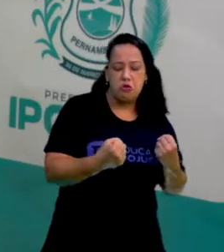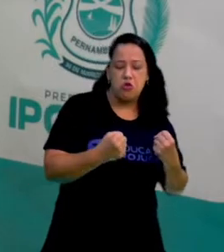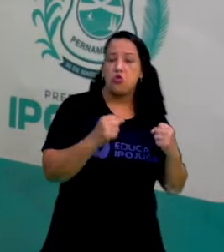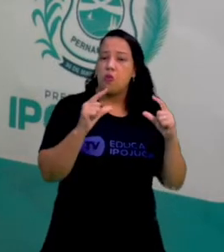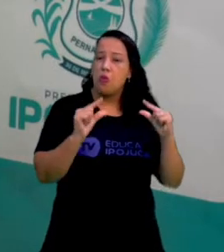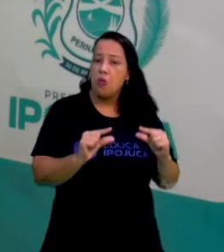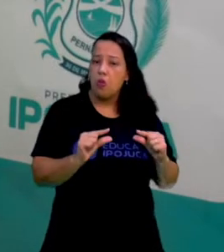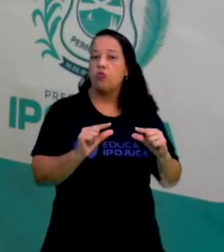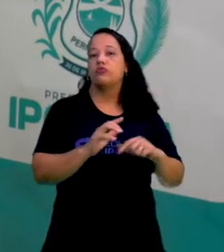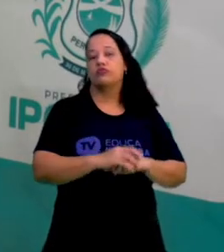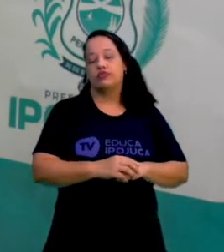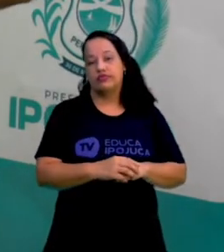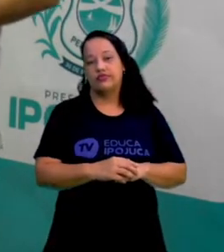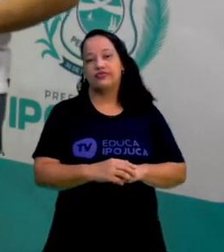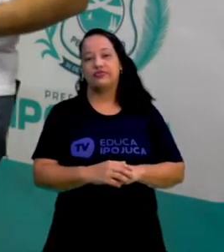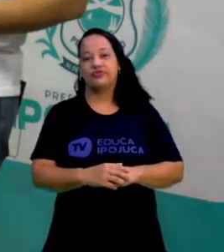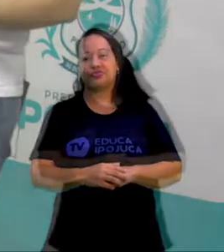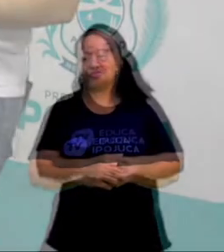muito, tá?